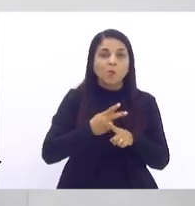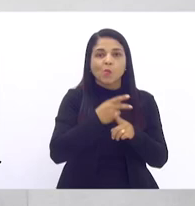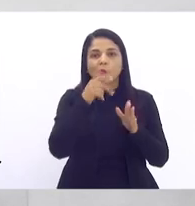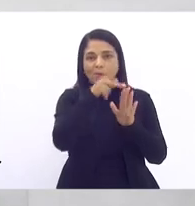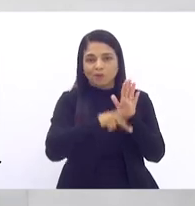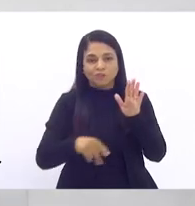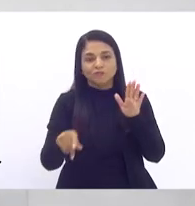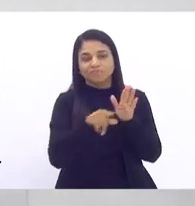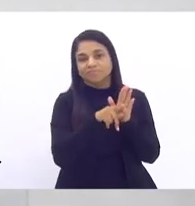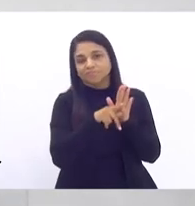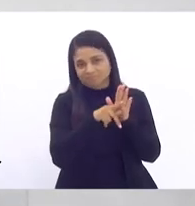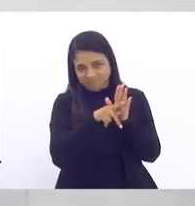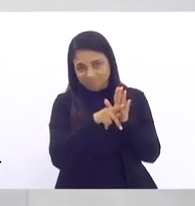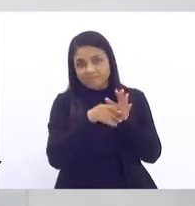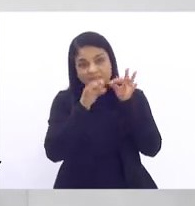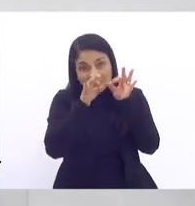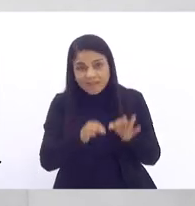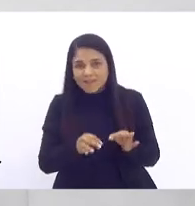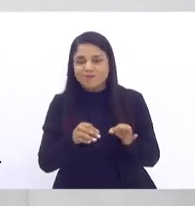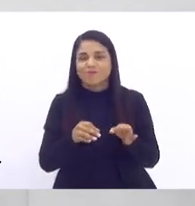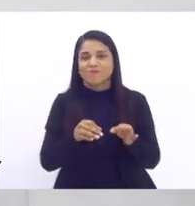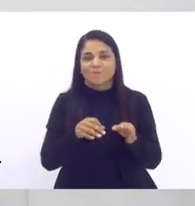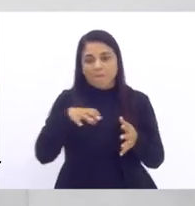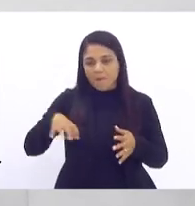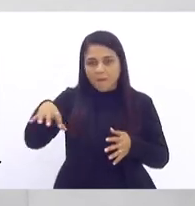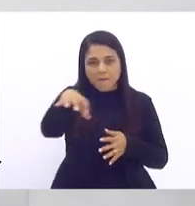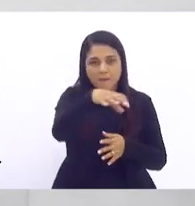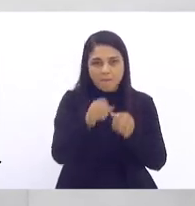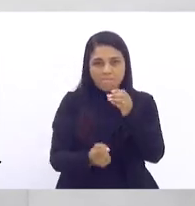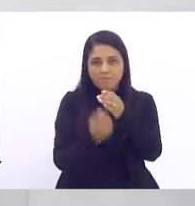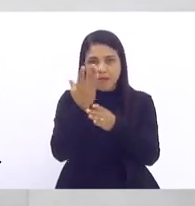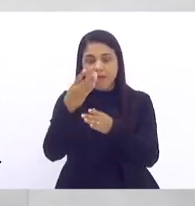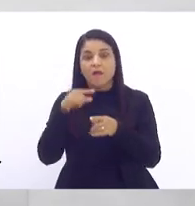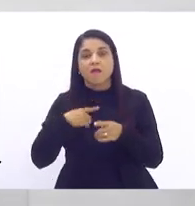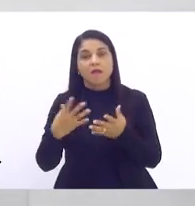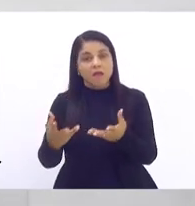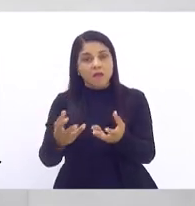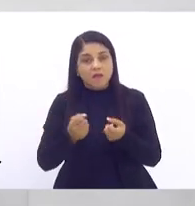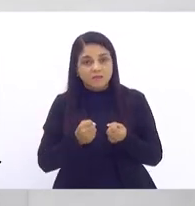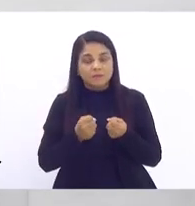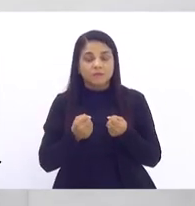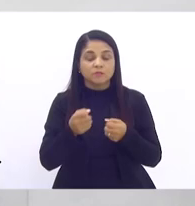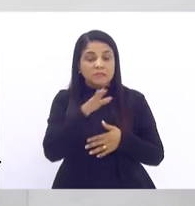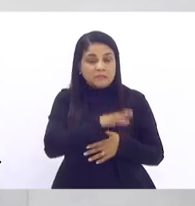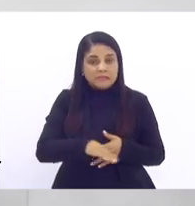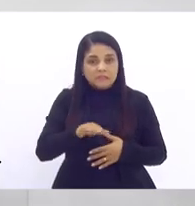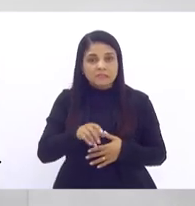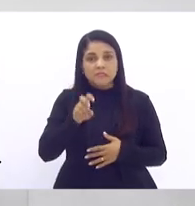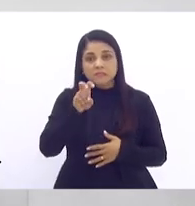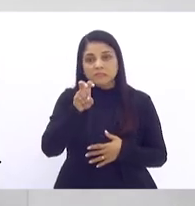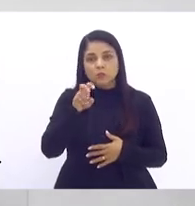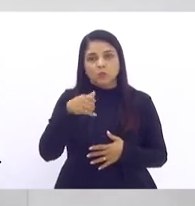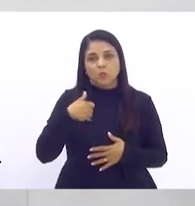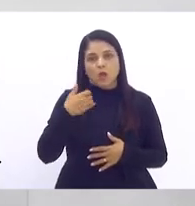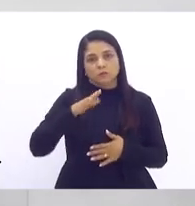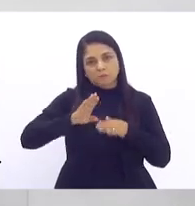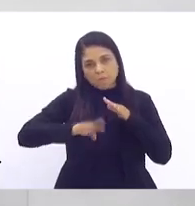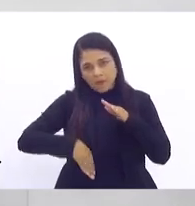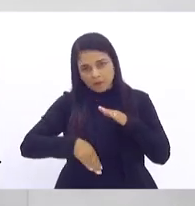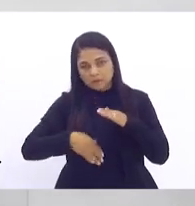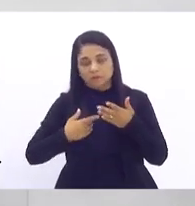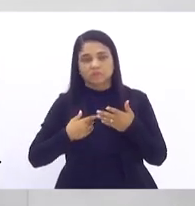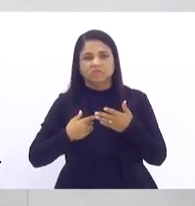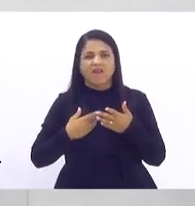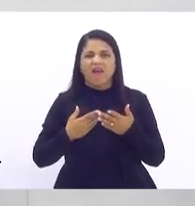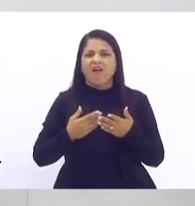deu certo porque funciona muito bem e nós só recebemos crianças de abaixo de cinco anos raramente aparece um adulto